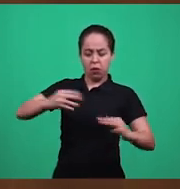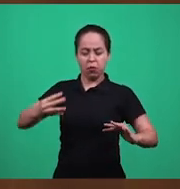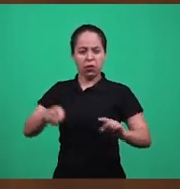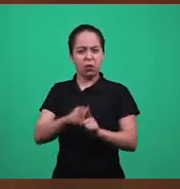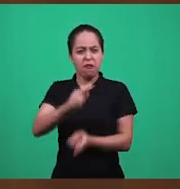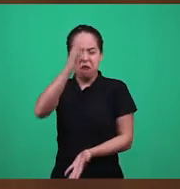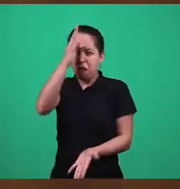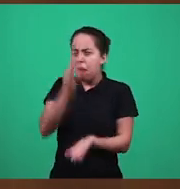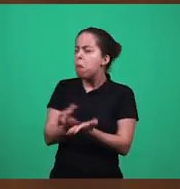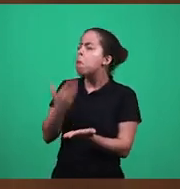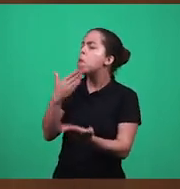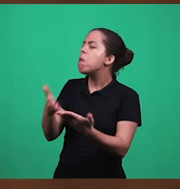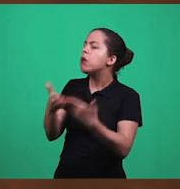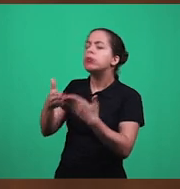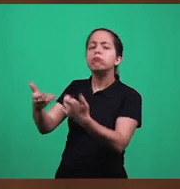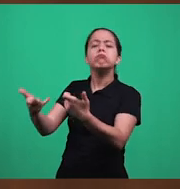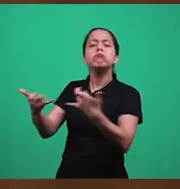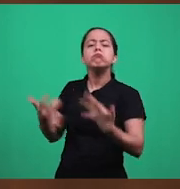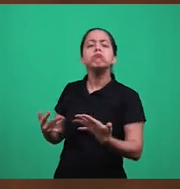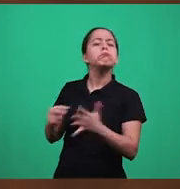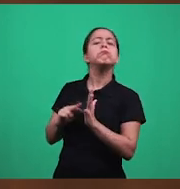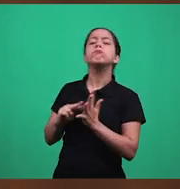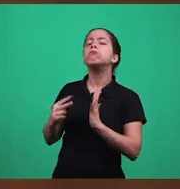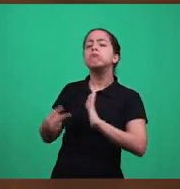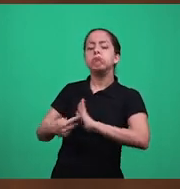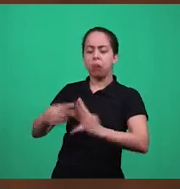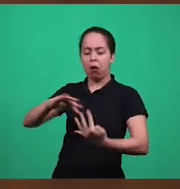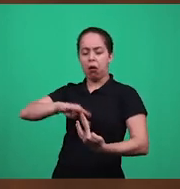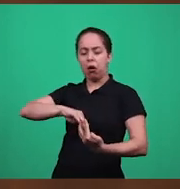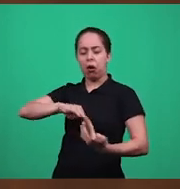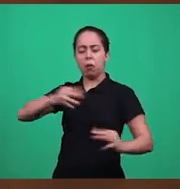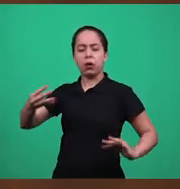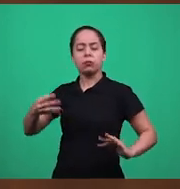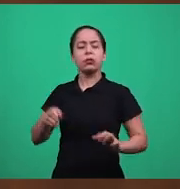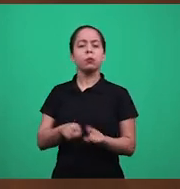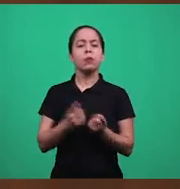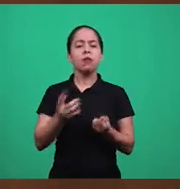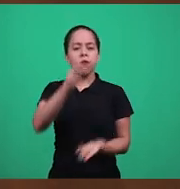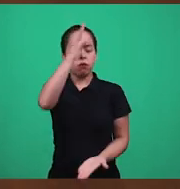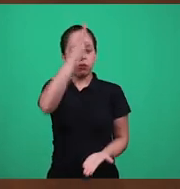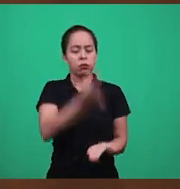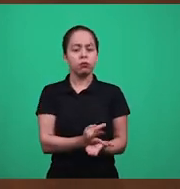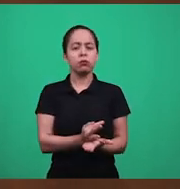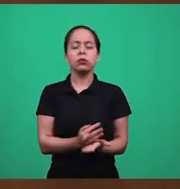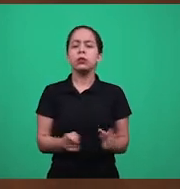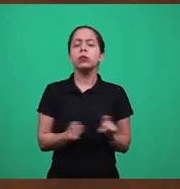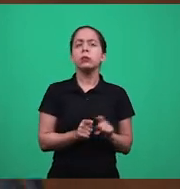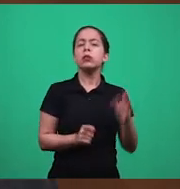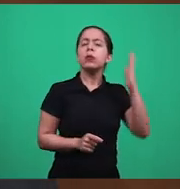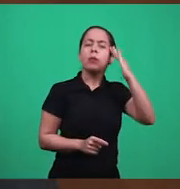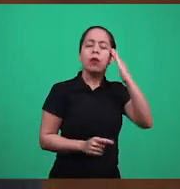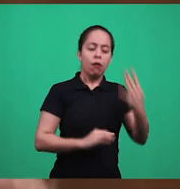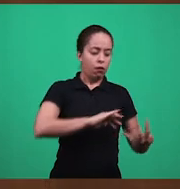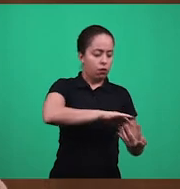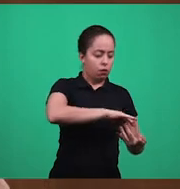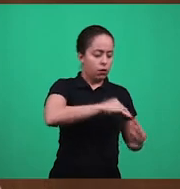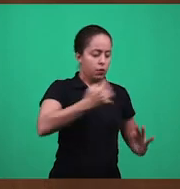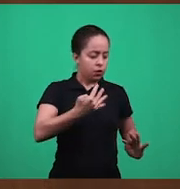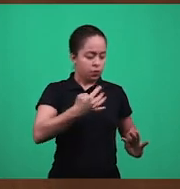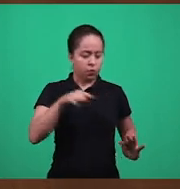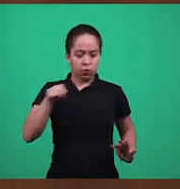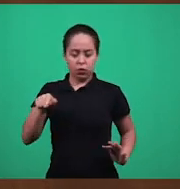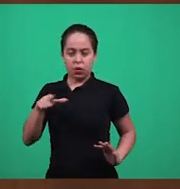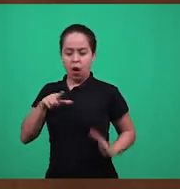que é quimerismo? E mais, qual a relação que existe entre